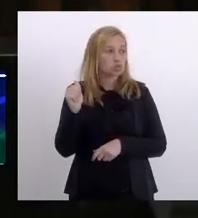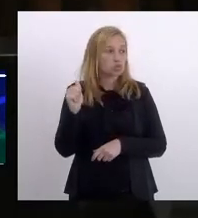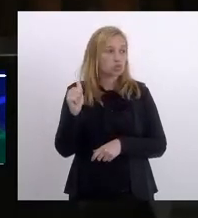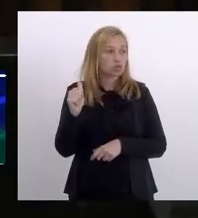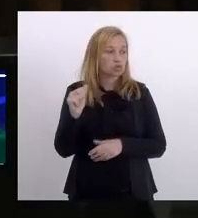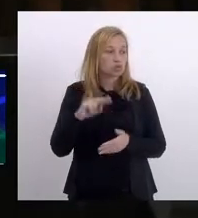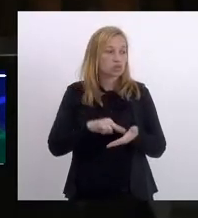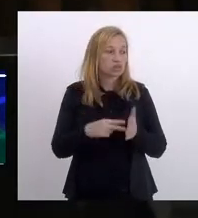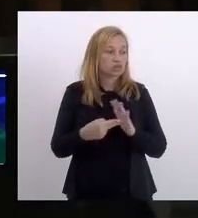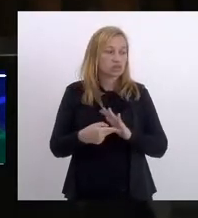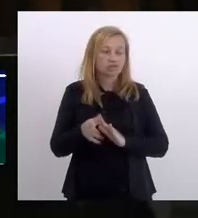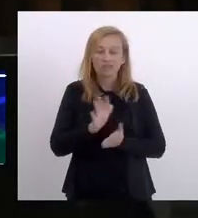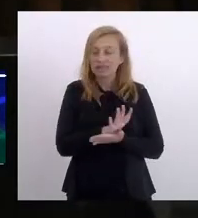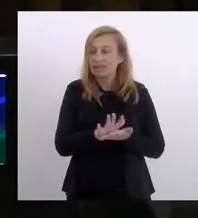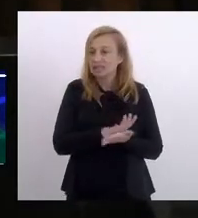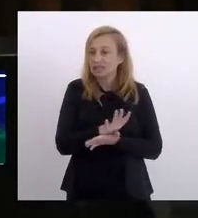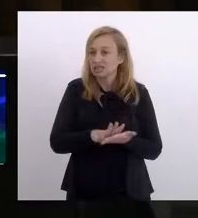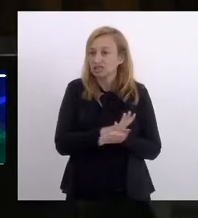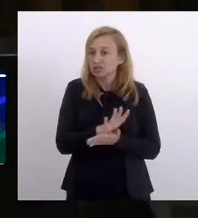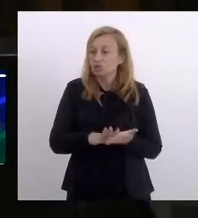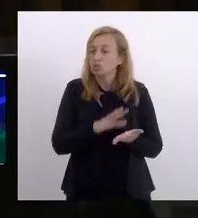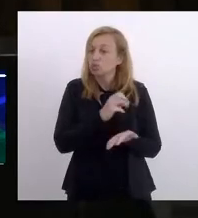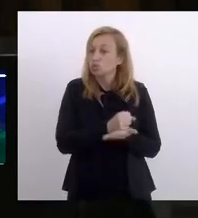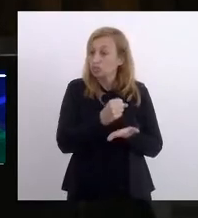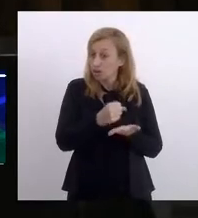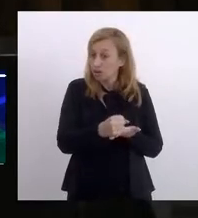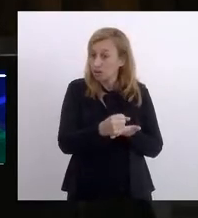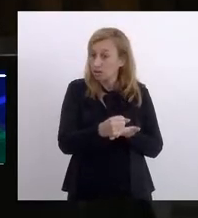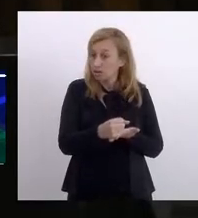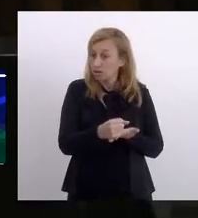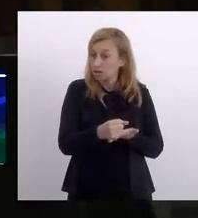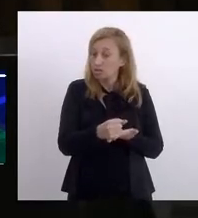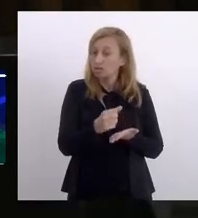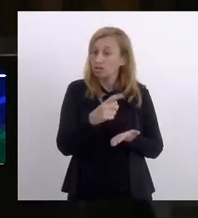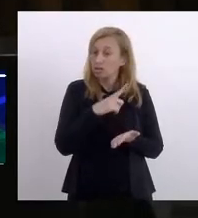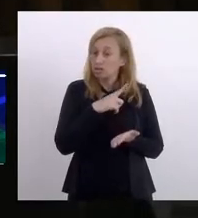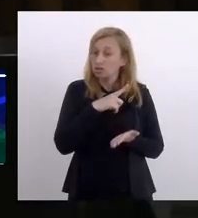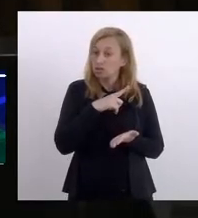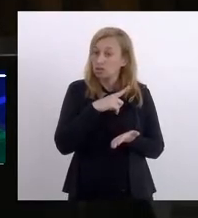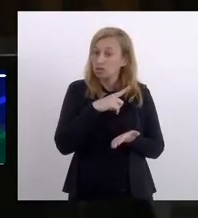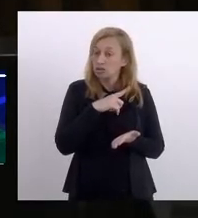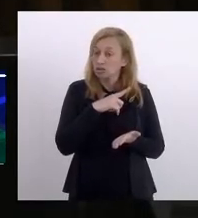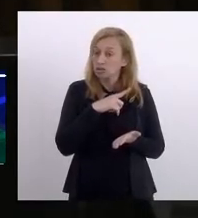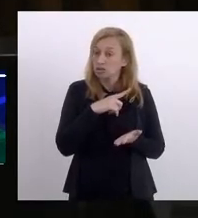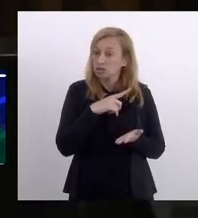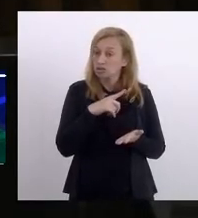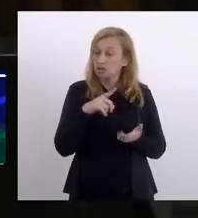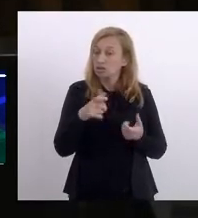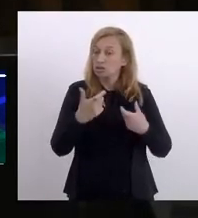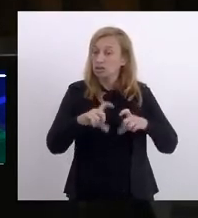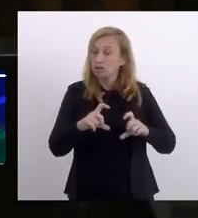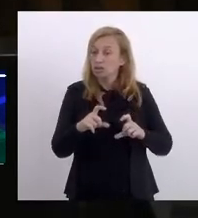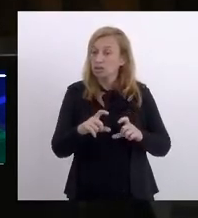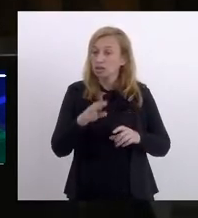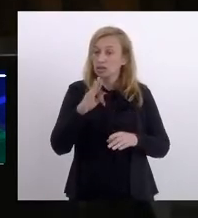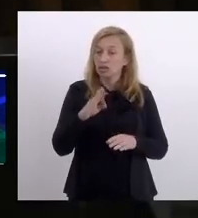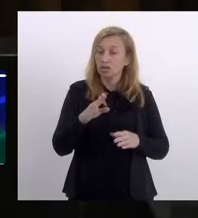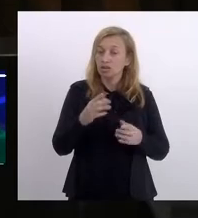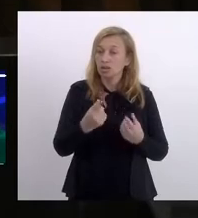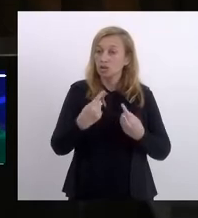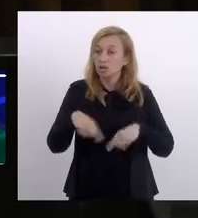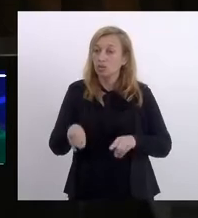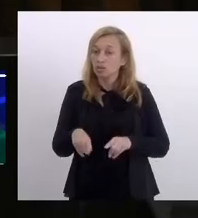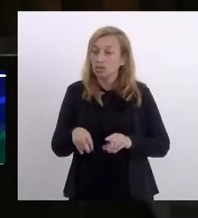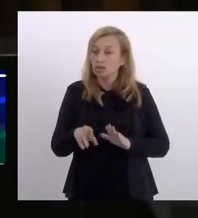tradução juramentada. Um contrato que possuía cláusulas que feriam princípios constitucionais